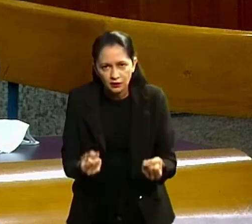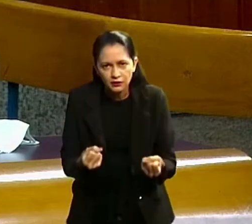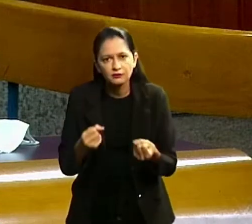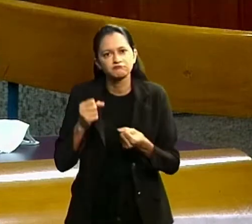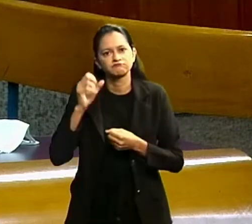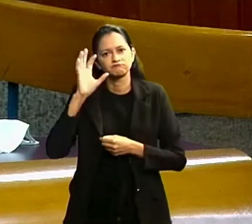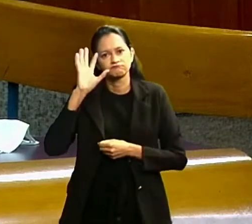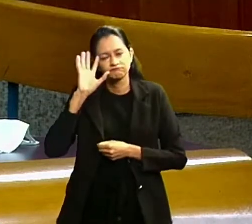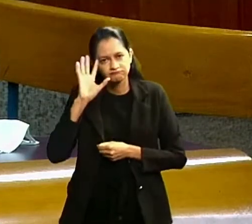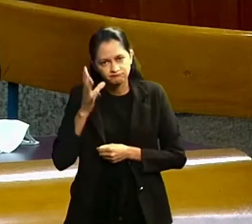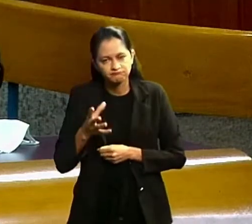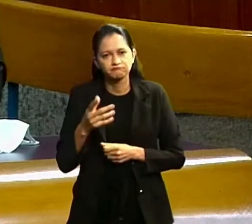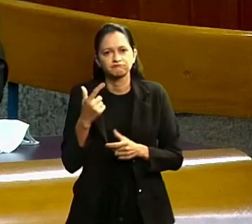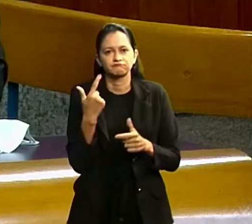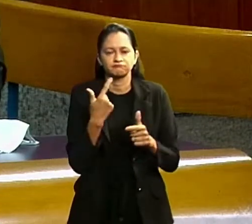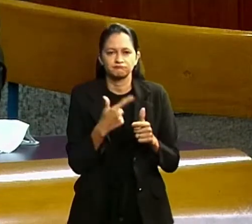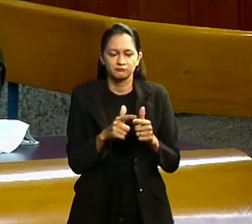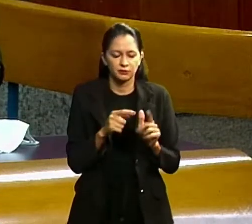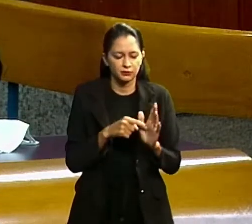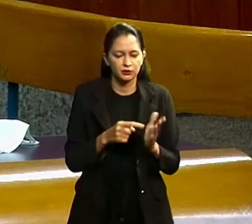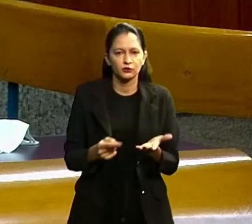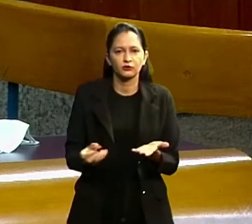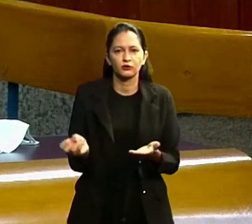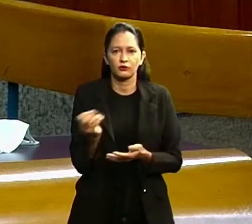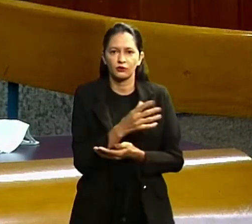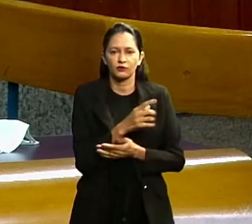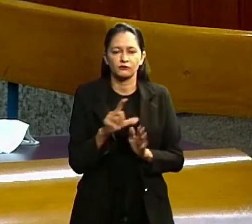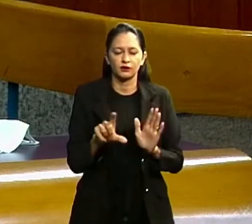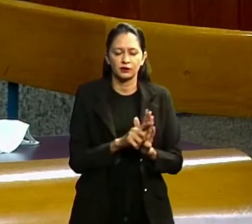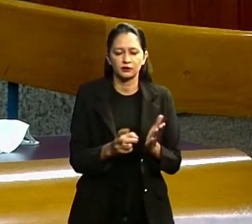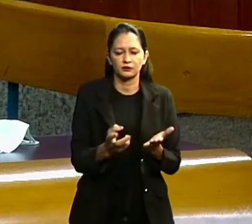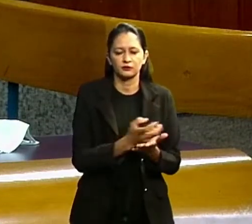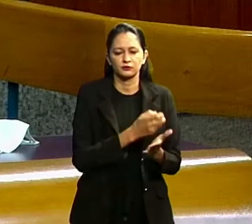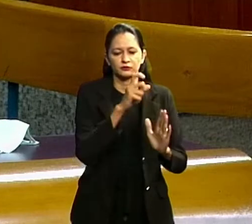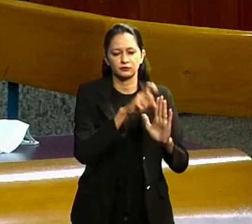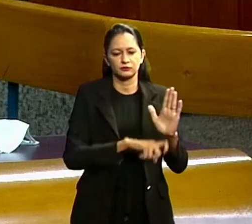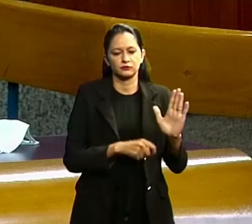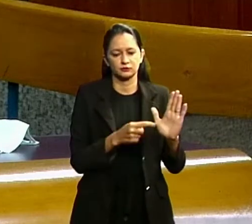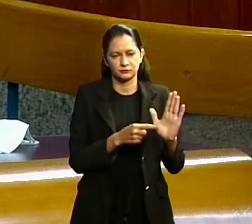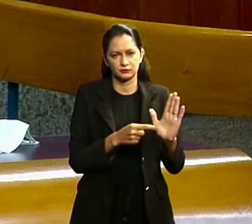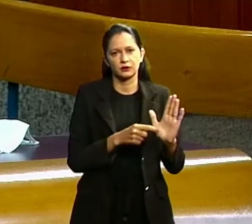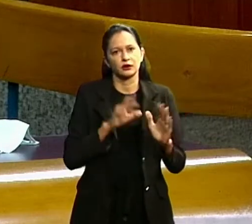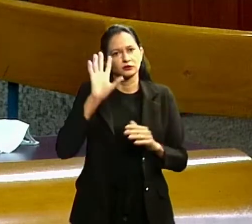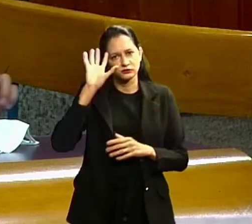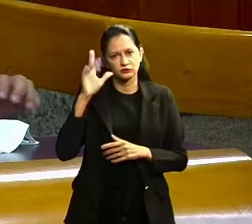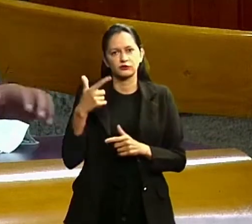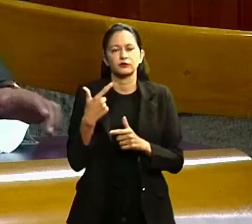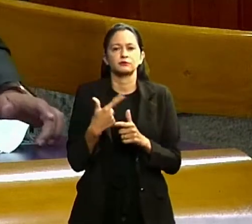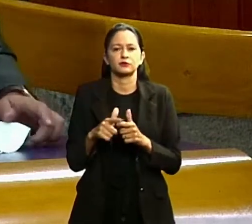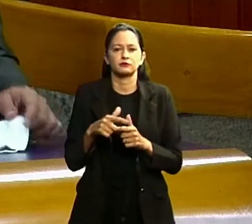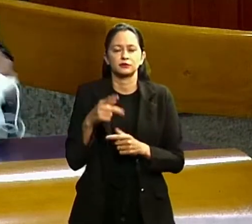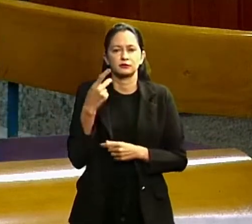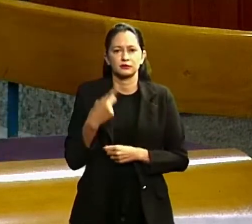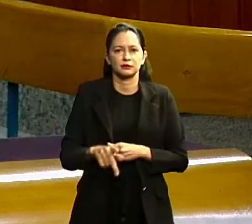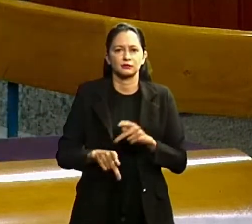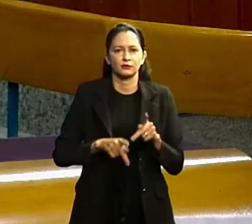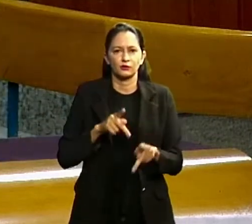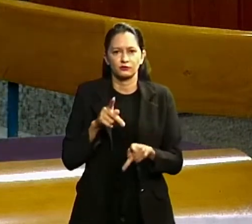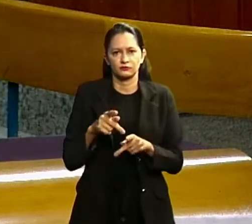esse novo Código Tributário, vamos lutar para revogar e dar uma resposta para o cidadão goianiense. Muito obrigado, senhor